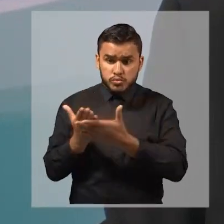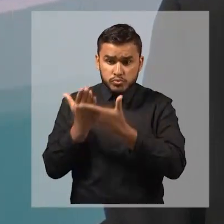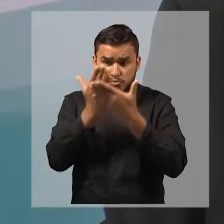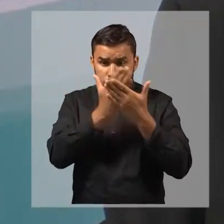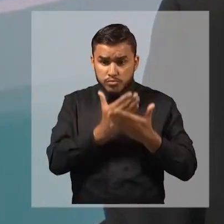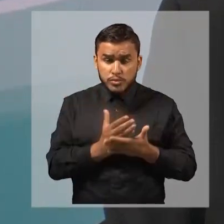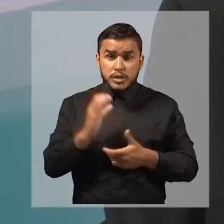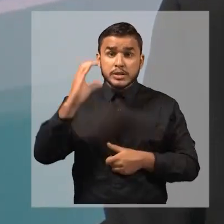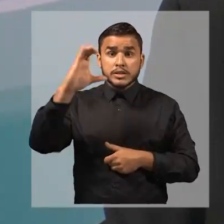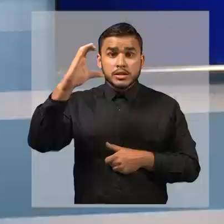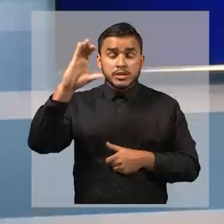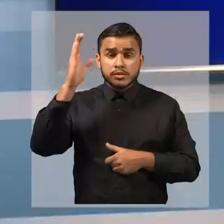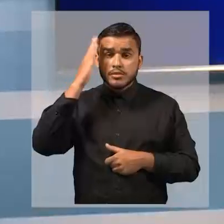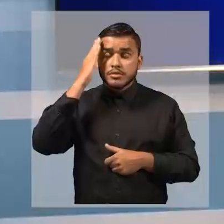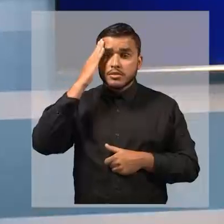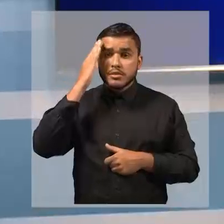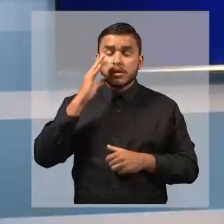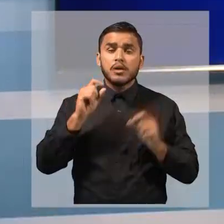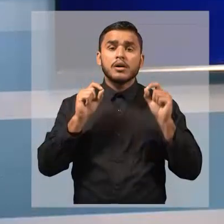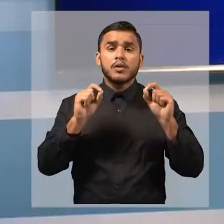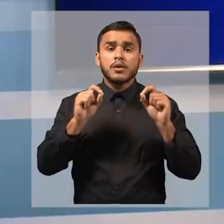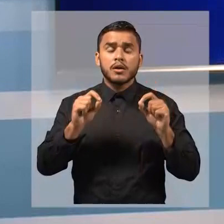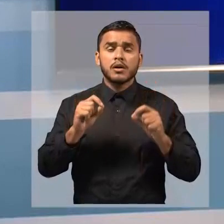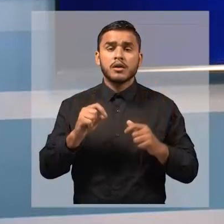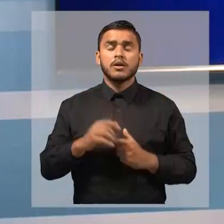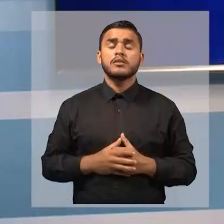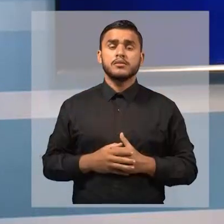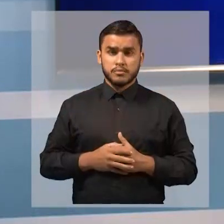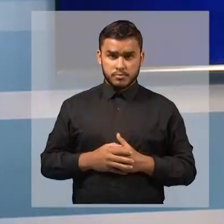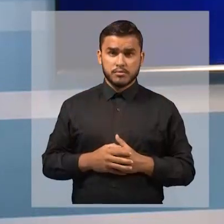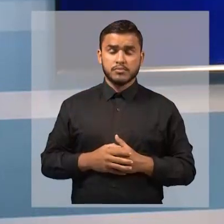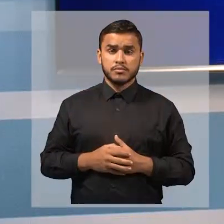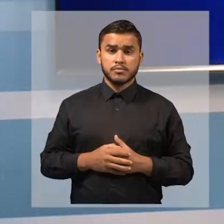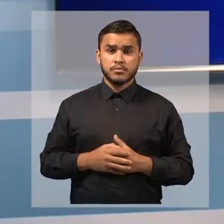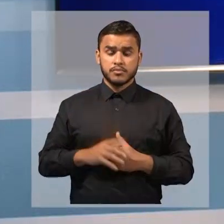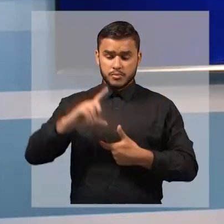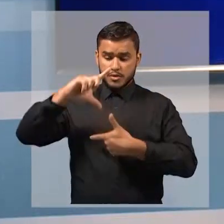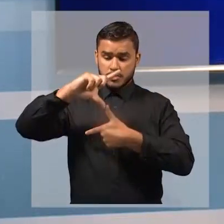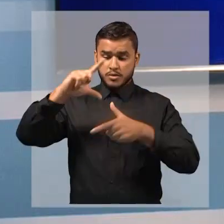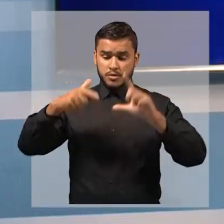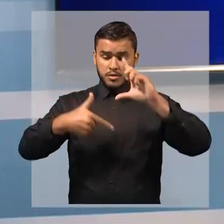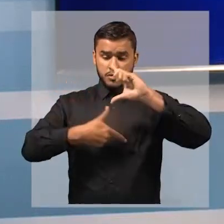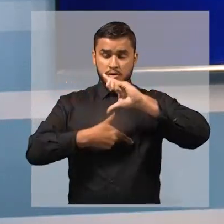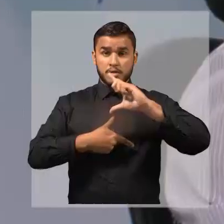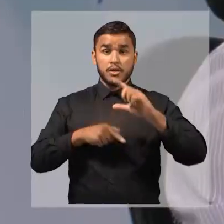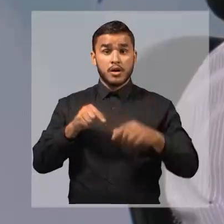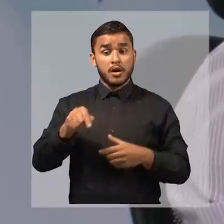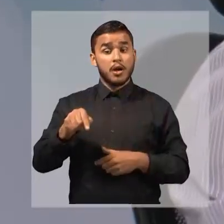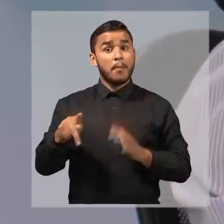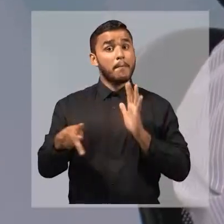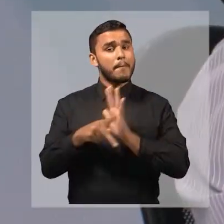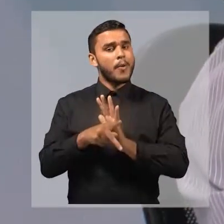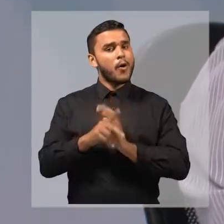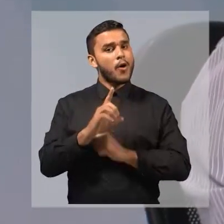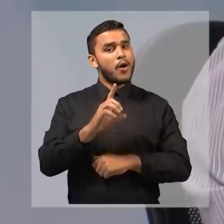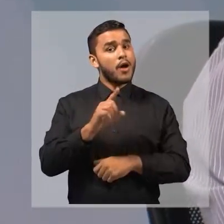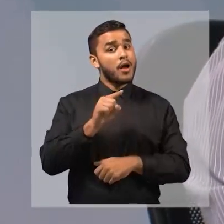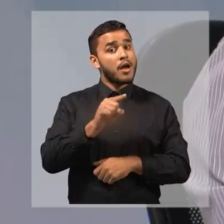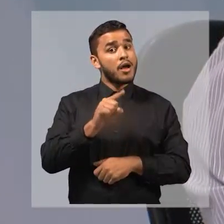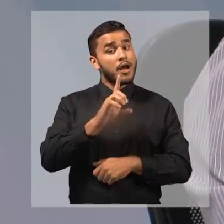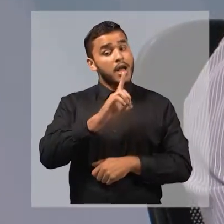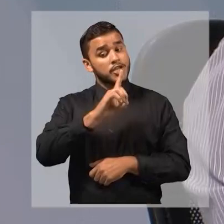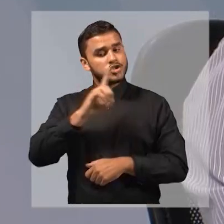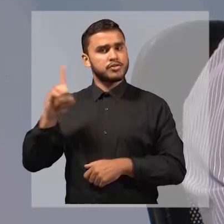provando que todos os estudos científicos demonstraram que o nazismo